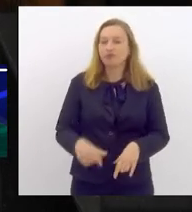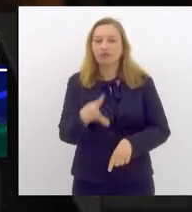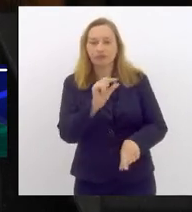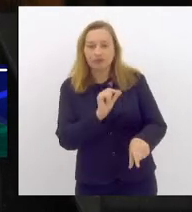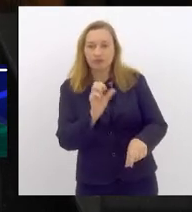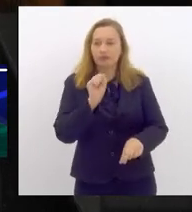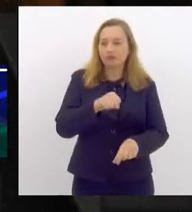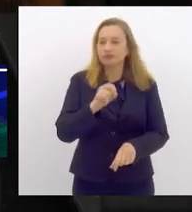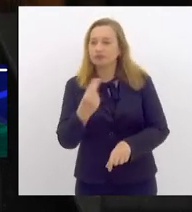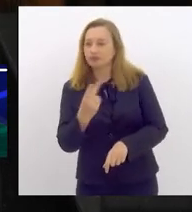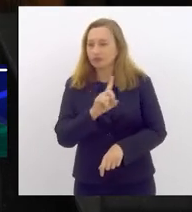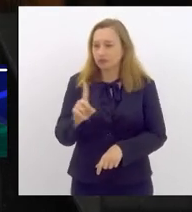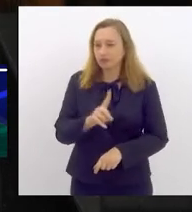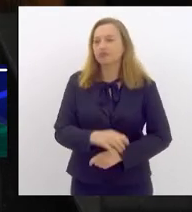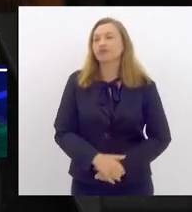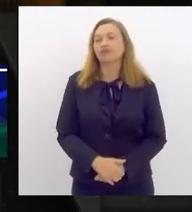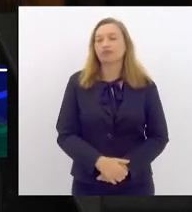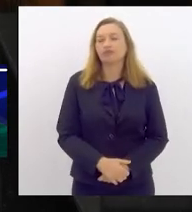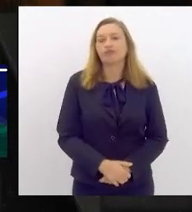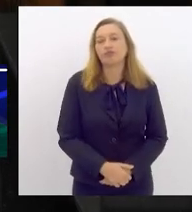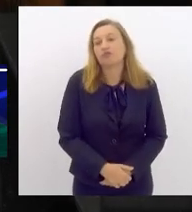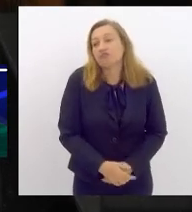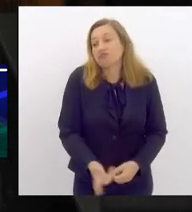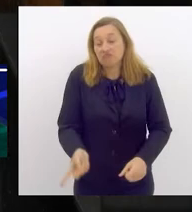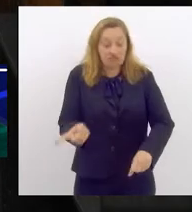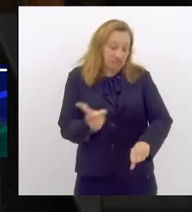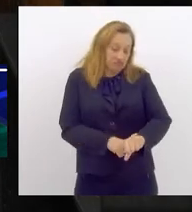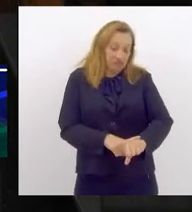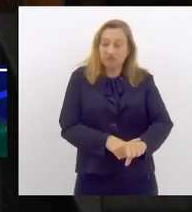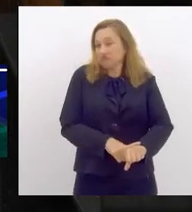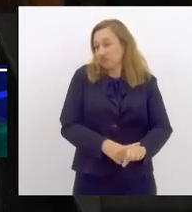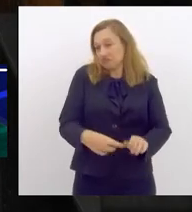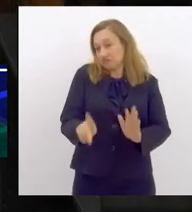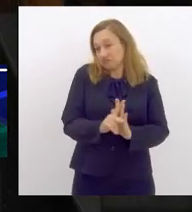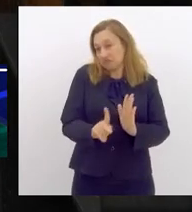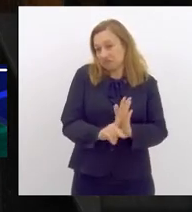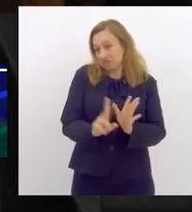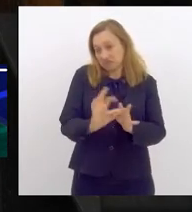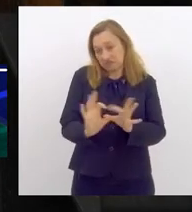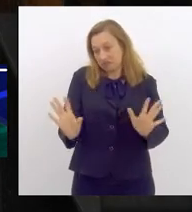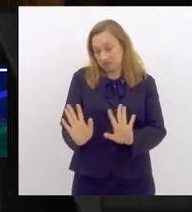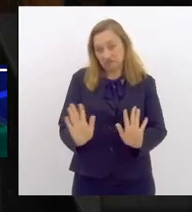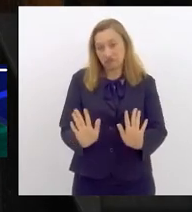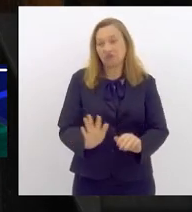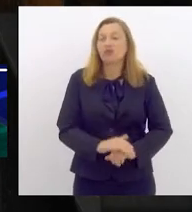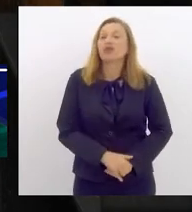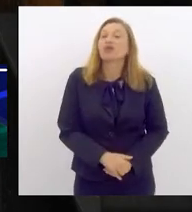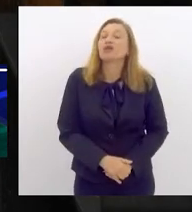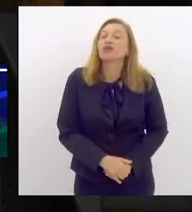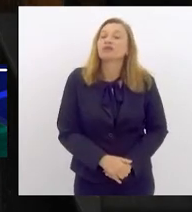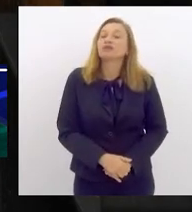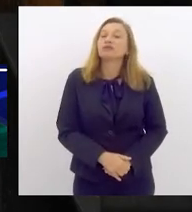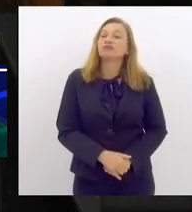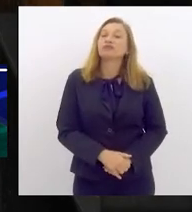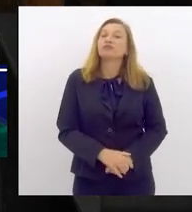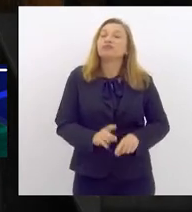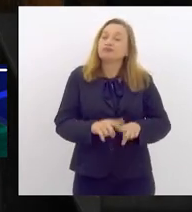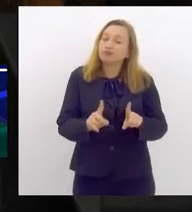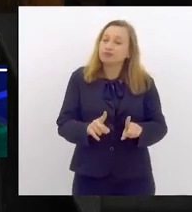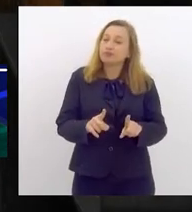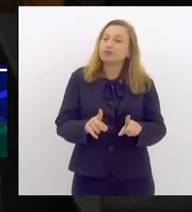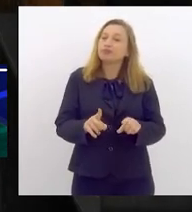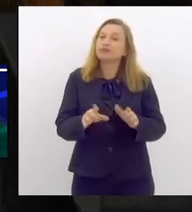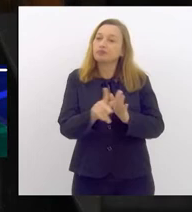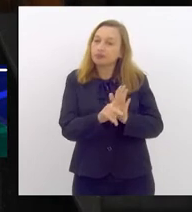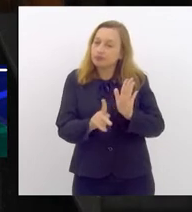vai querer aplicar e quando Até porque eu não tenho prazo em projeto autorizativo e mais os